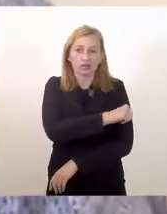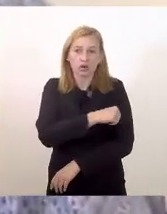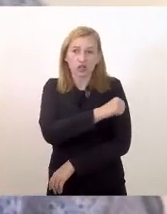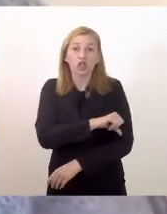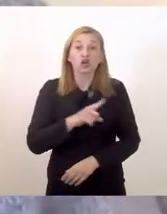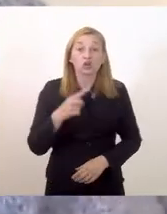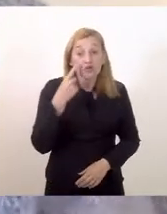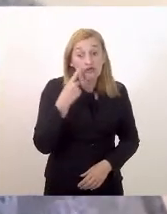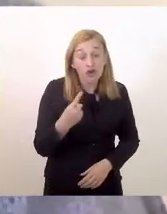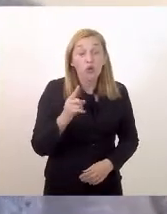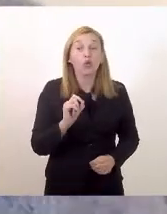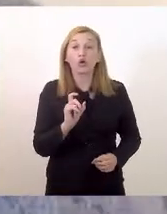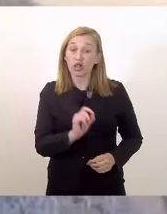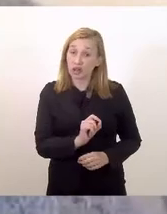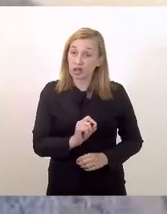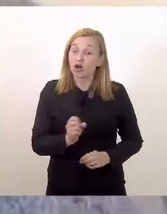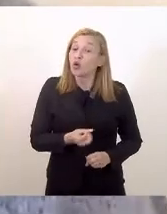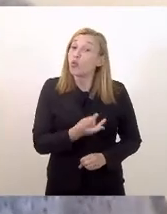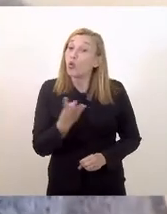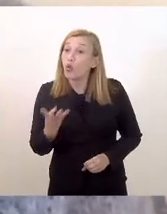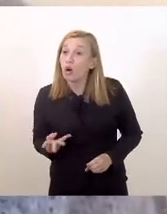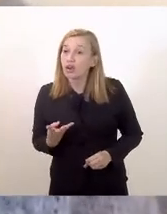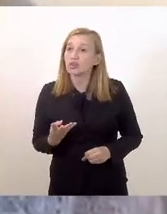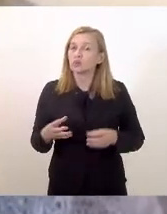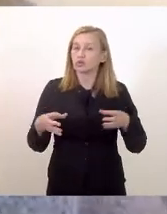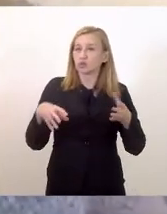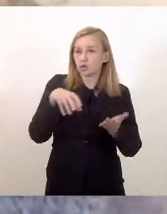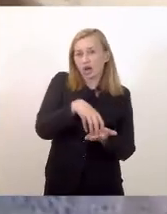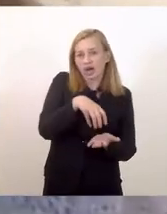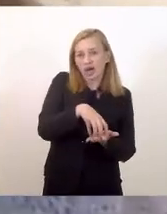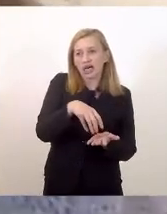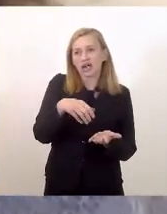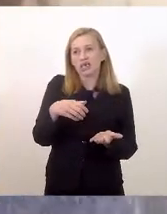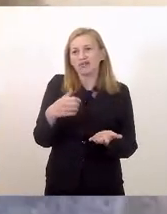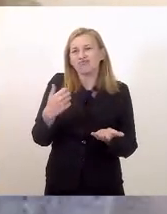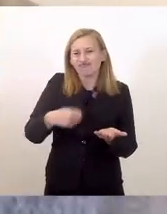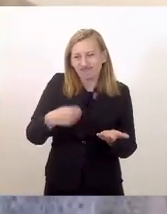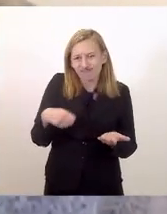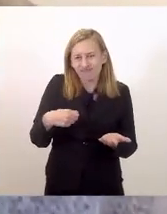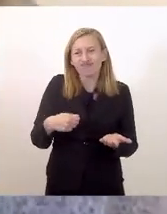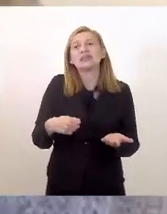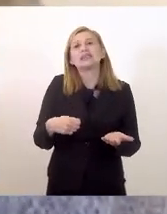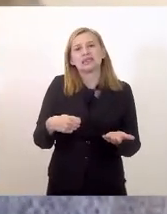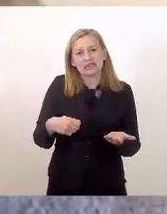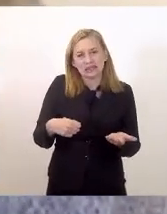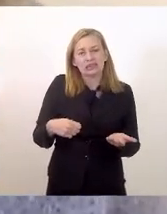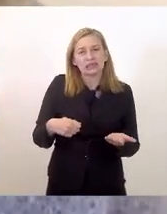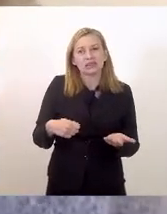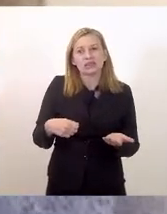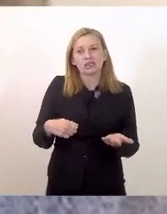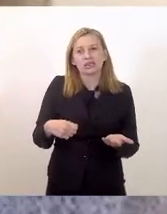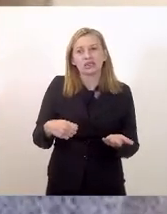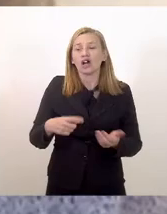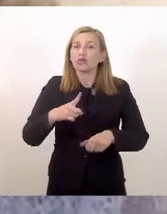a gente vê o quanto que a rede é deficitária, né, frente ao que deveria ser. Naquele primeiro momento,